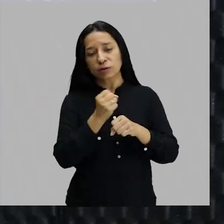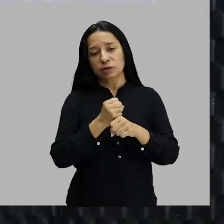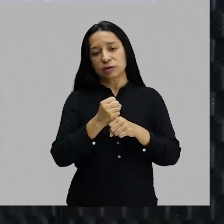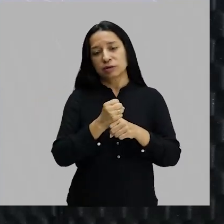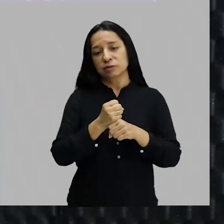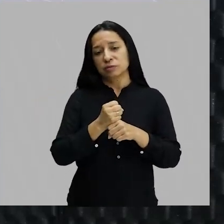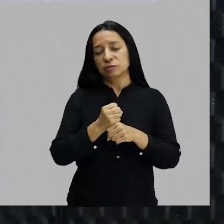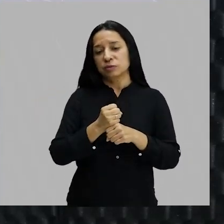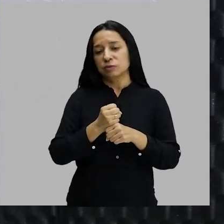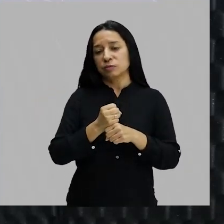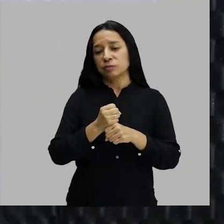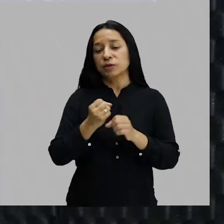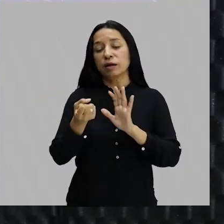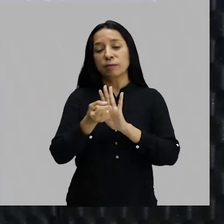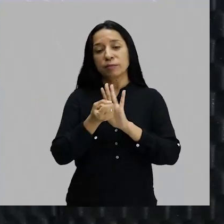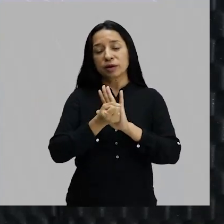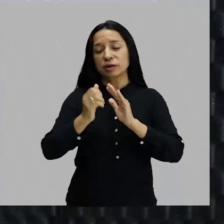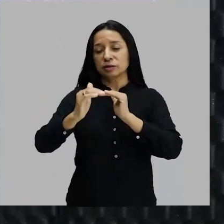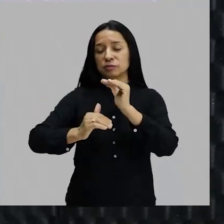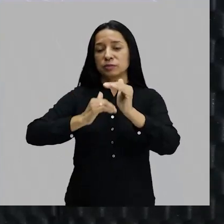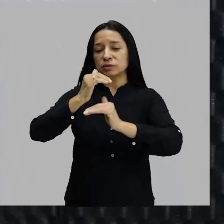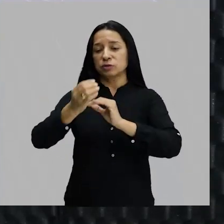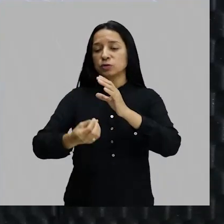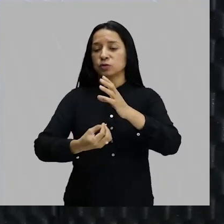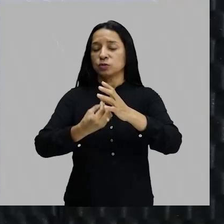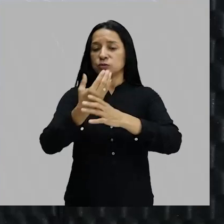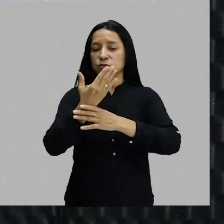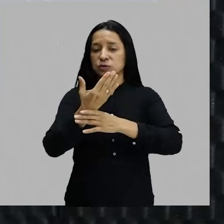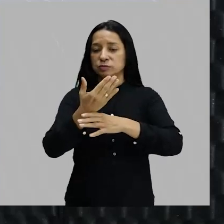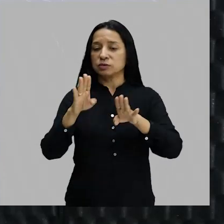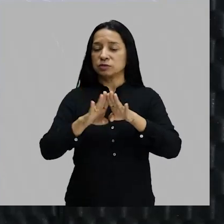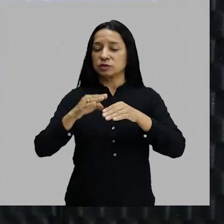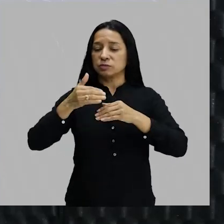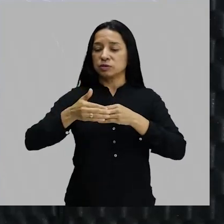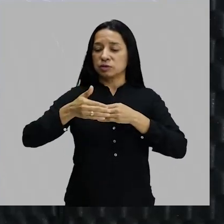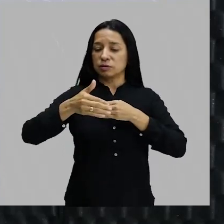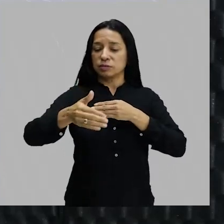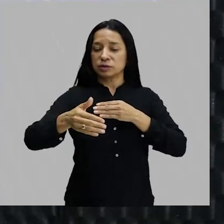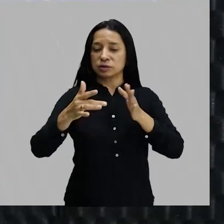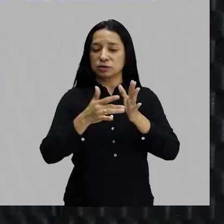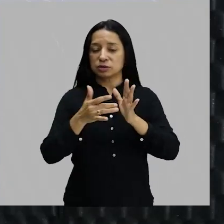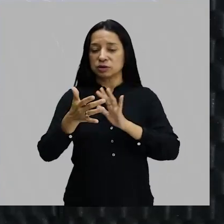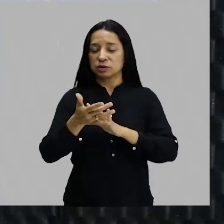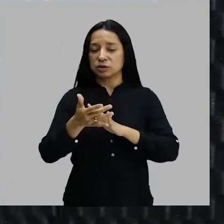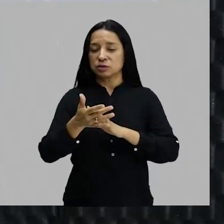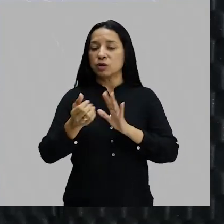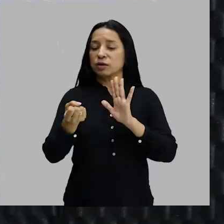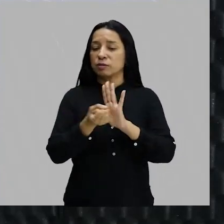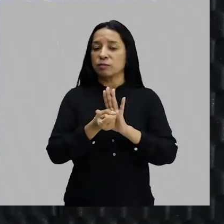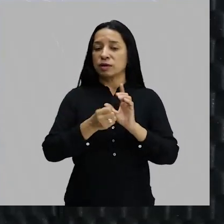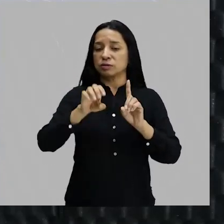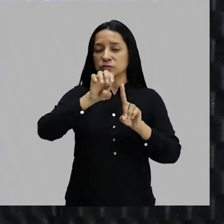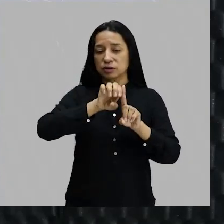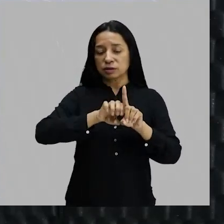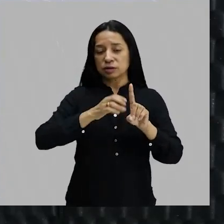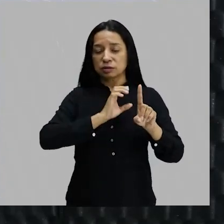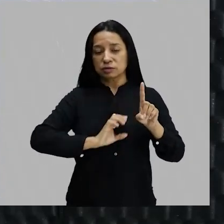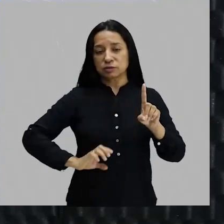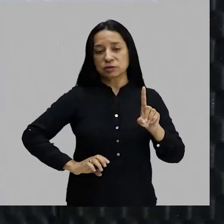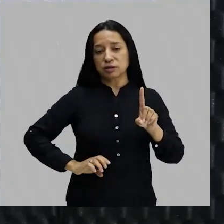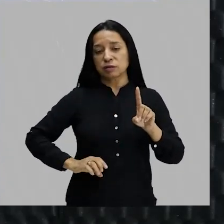do surgimento e da passagem de Jesus Cristo, o que marca o nosso calendário cristão, o que marca nossas